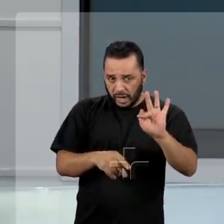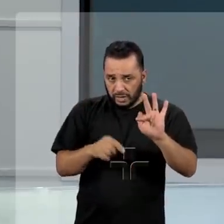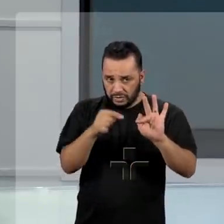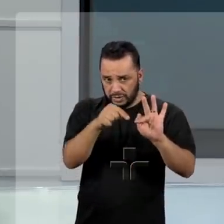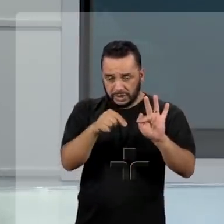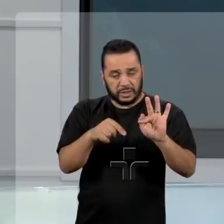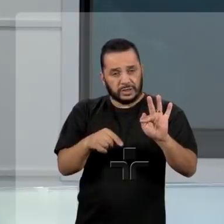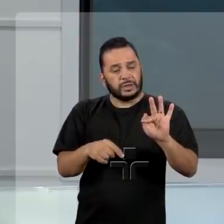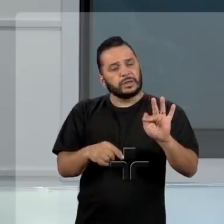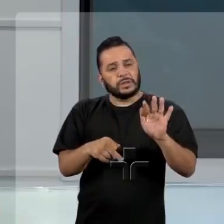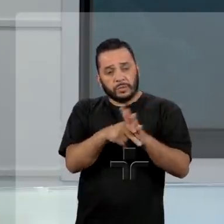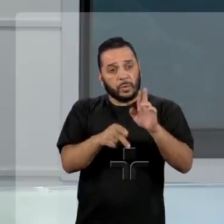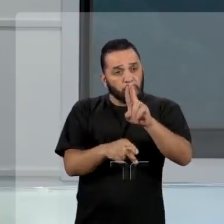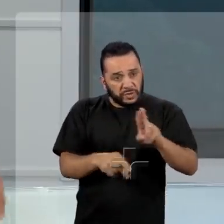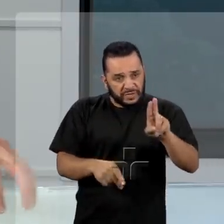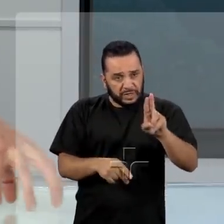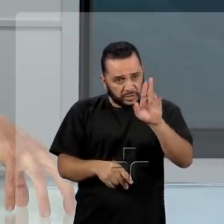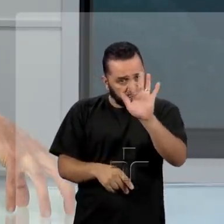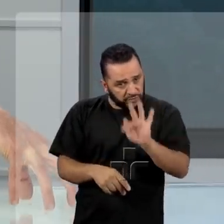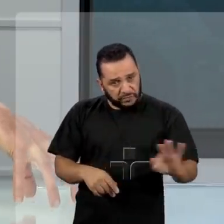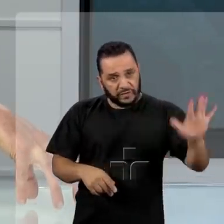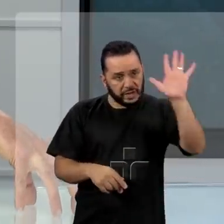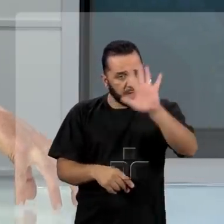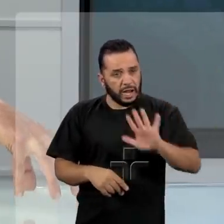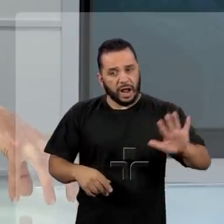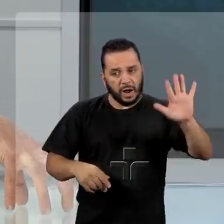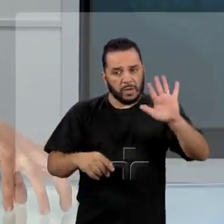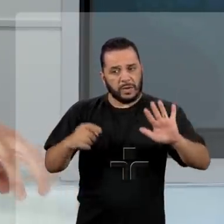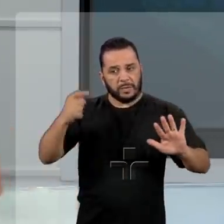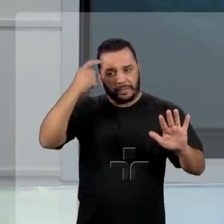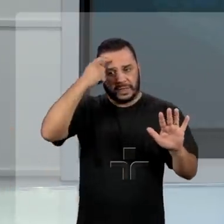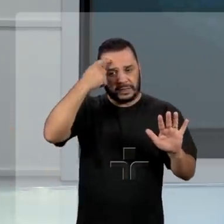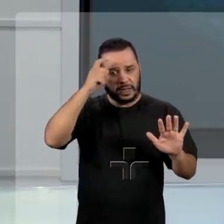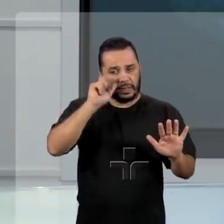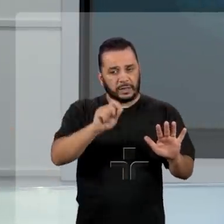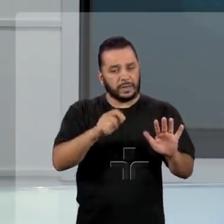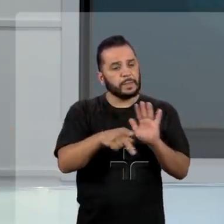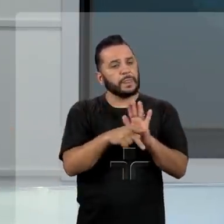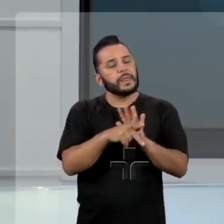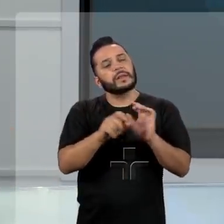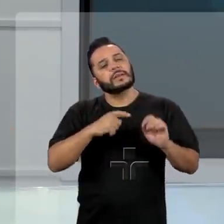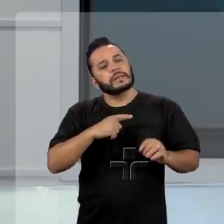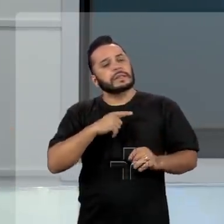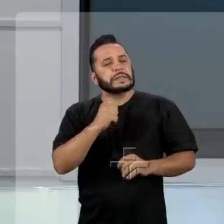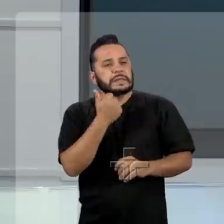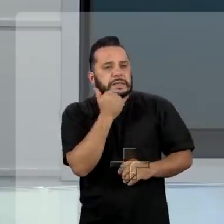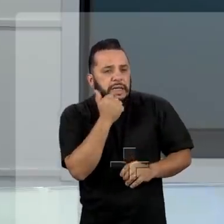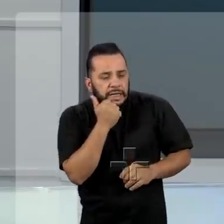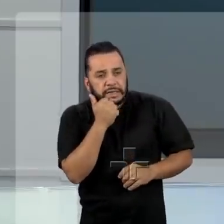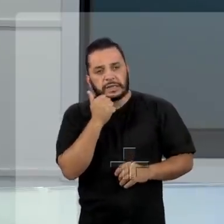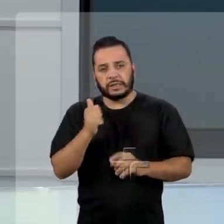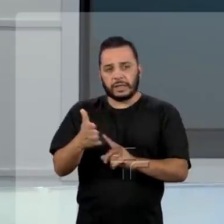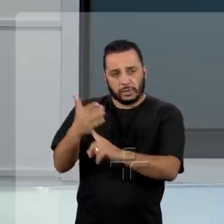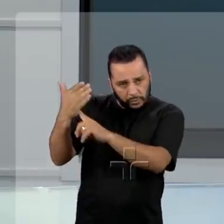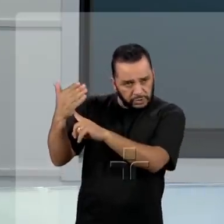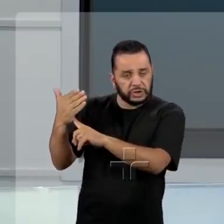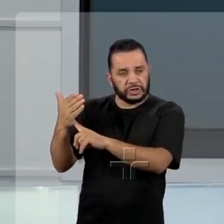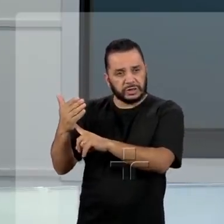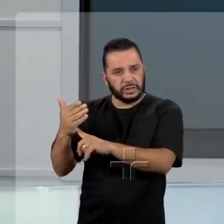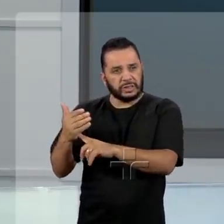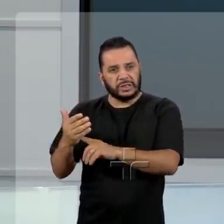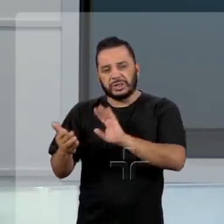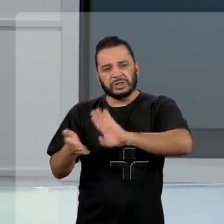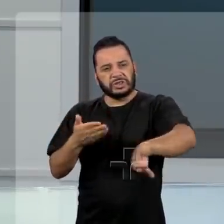ser algo pensado mais pela lógica de ciência e tecnologia do que pela lógica da educação, ficando no Ministério da Educação com o